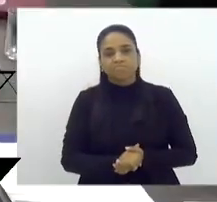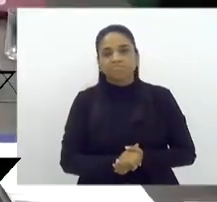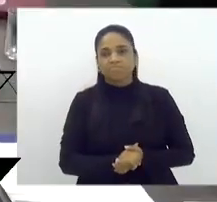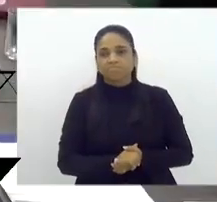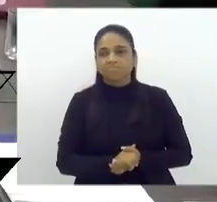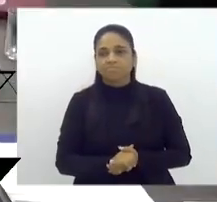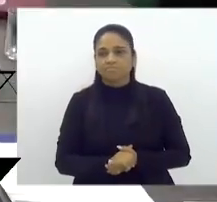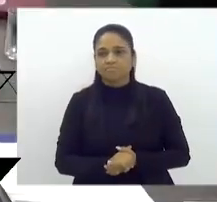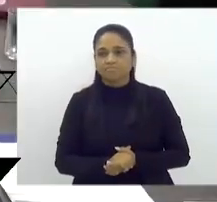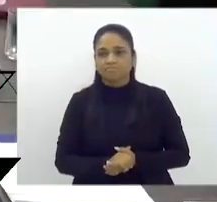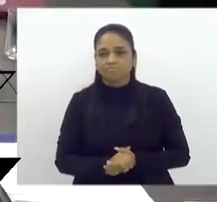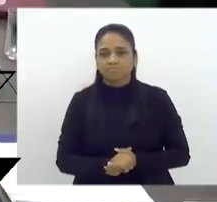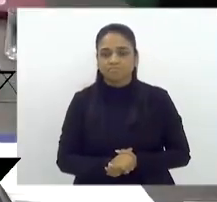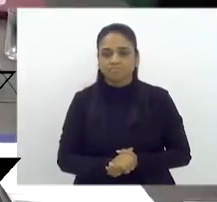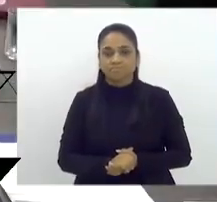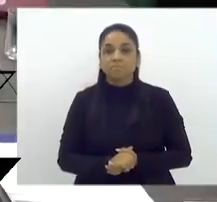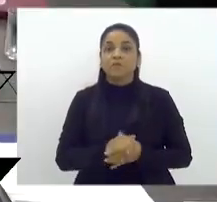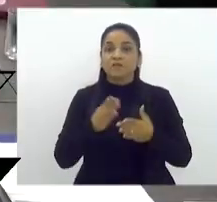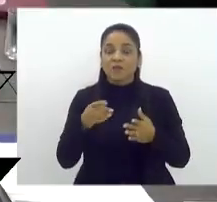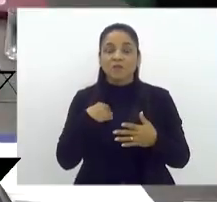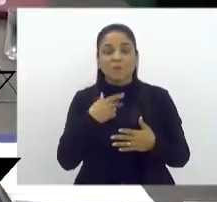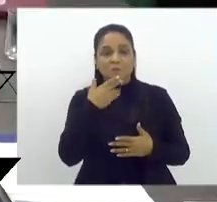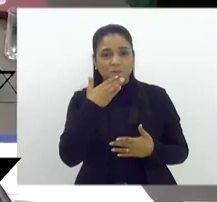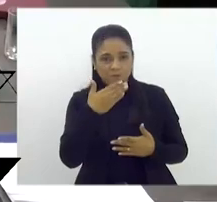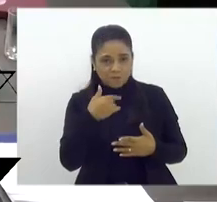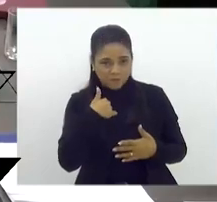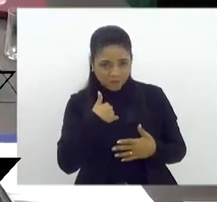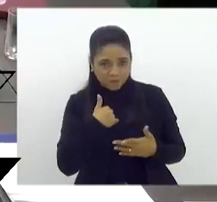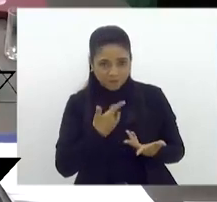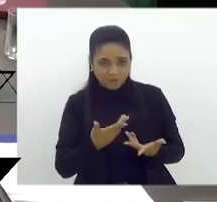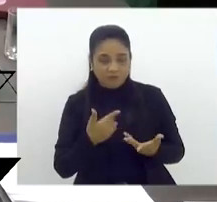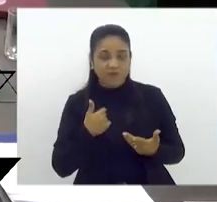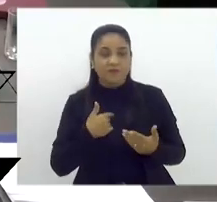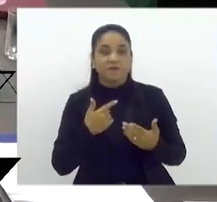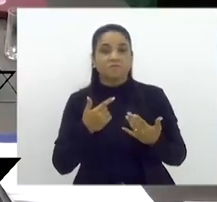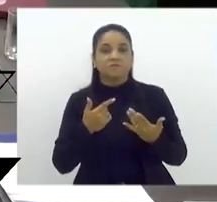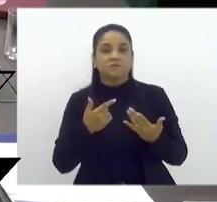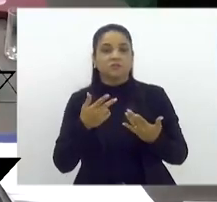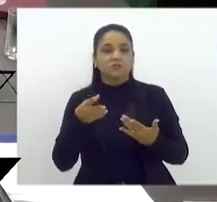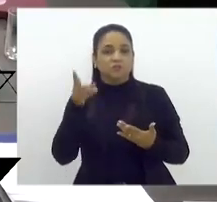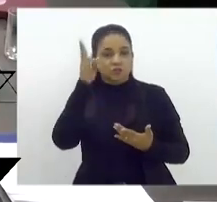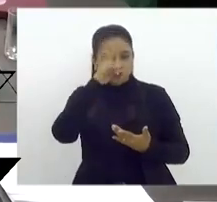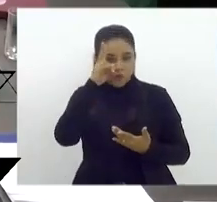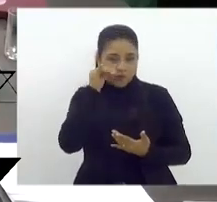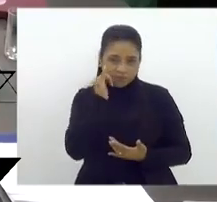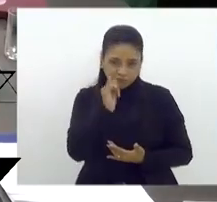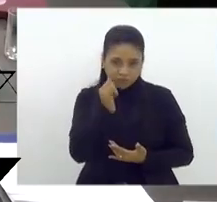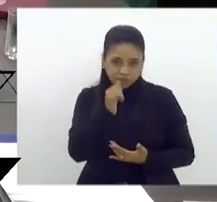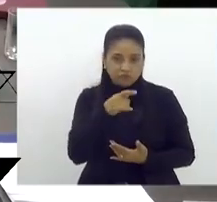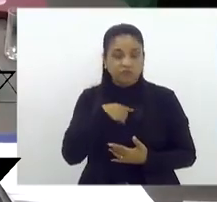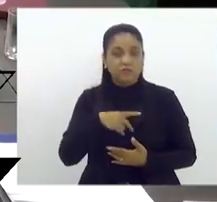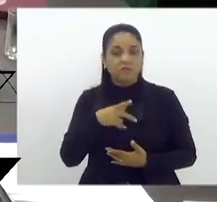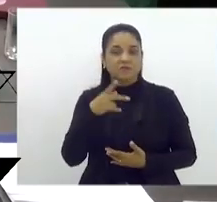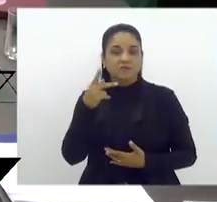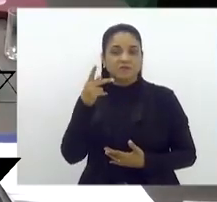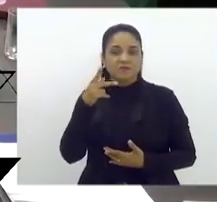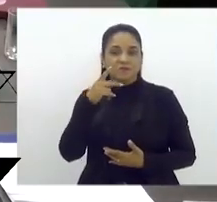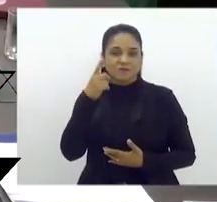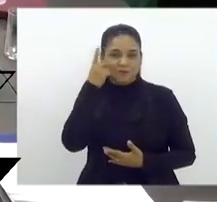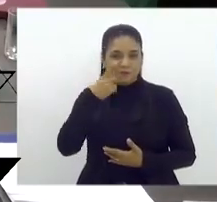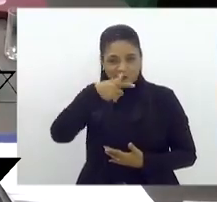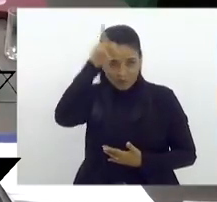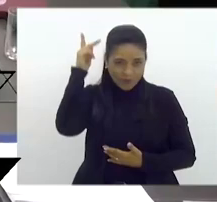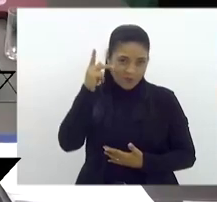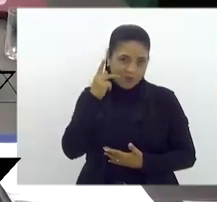um pequeno destaque? Só para colocar essa história que o deputado Luiz Paulo aqui resgatou, de que a